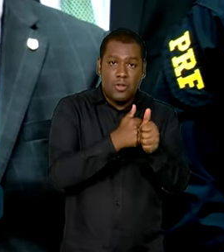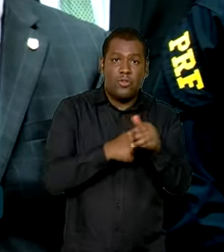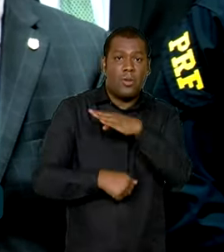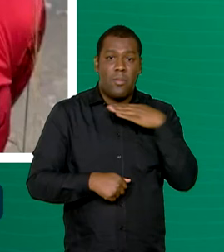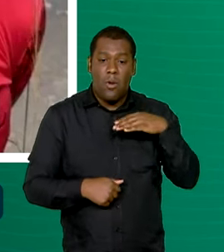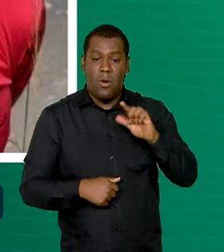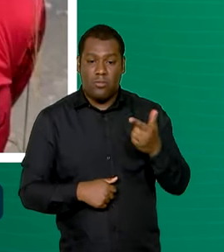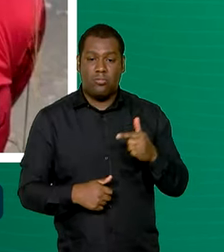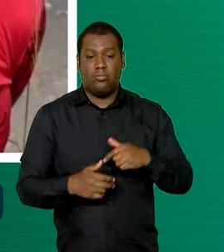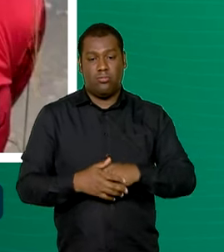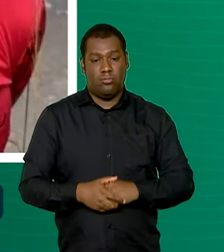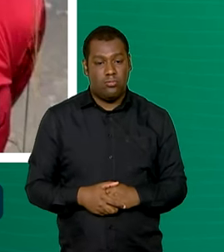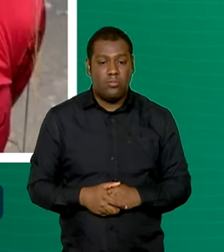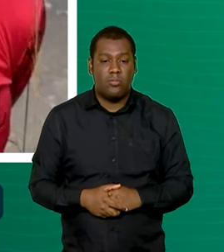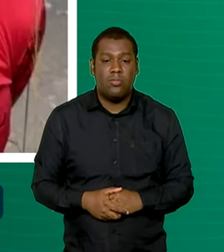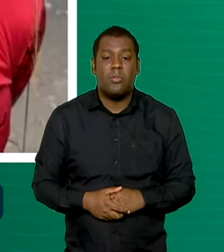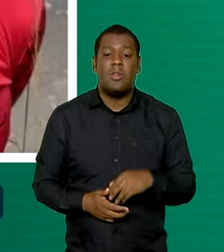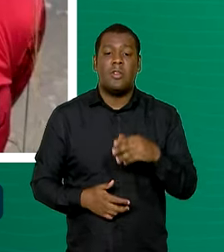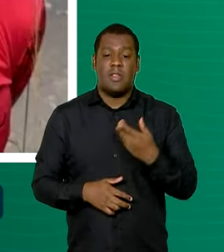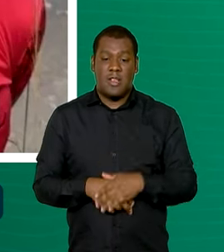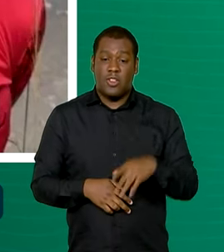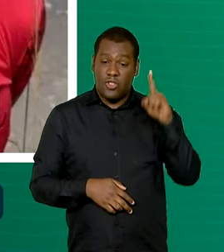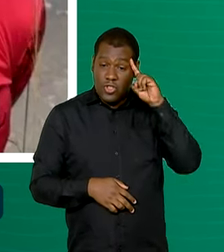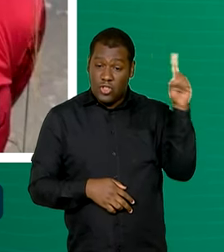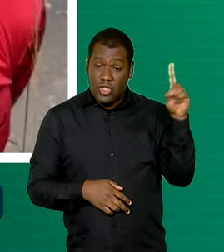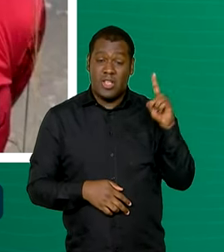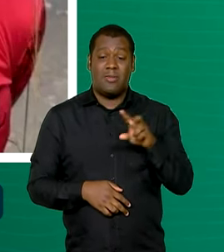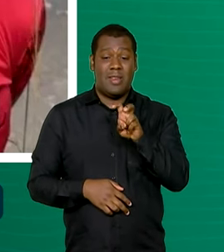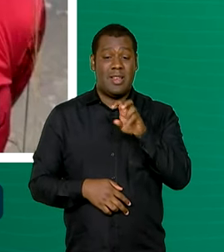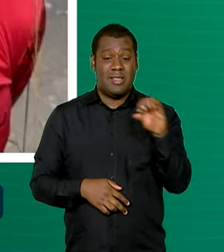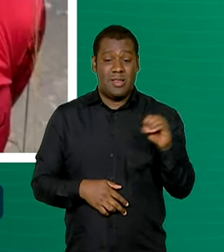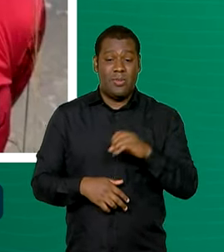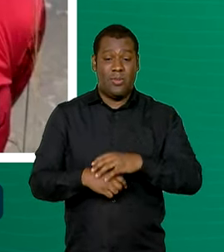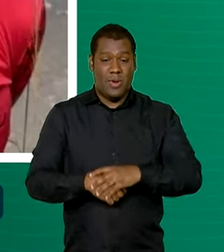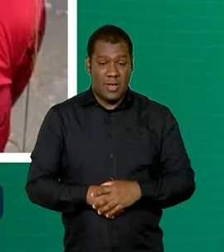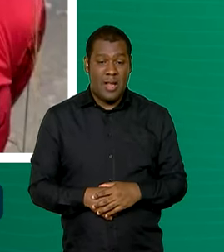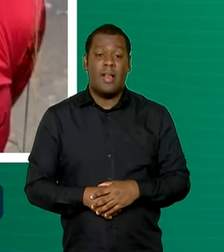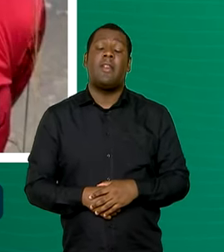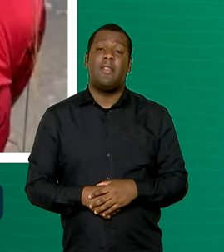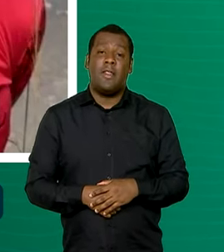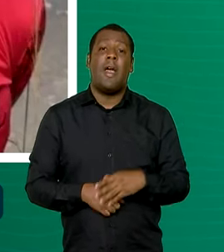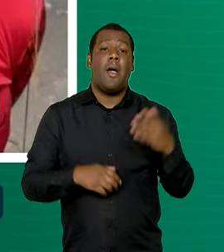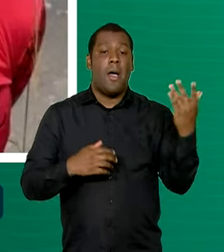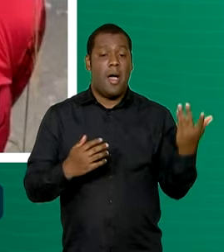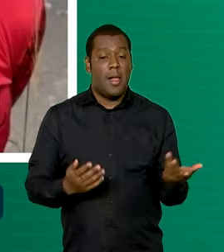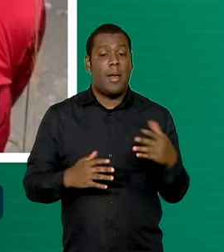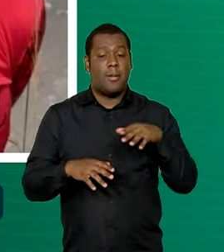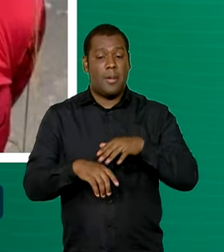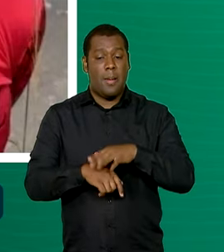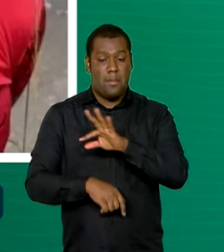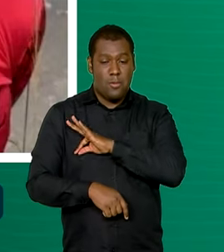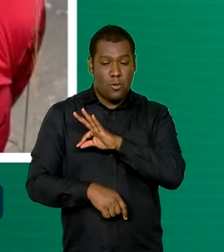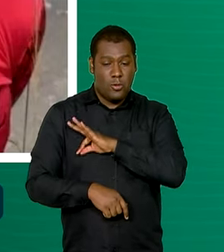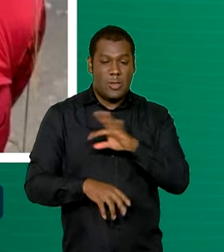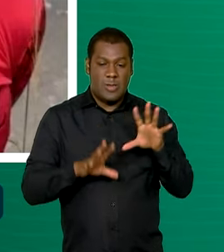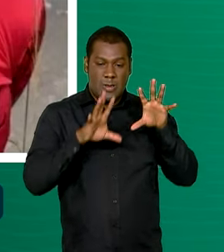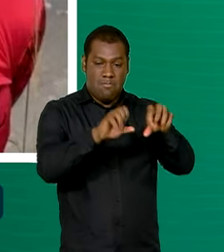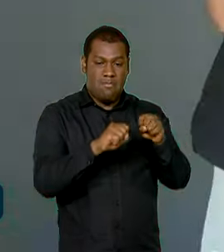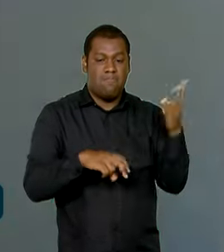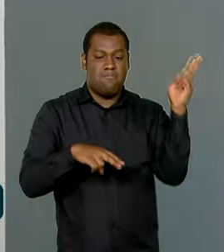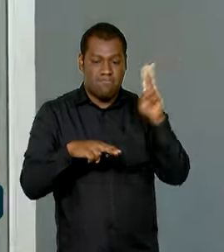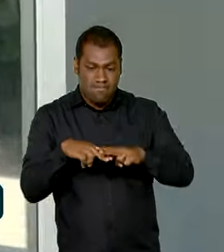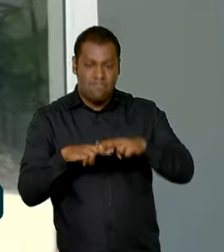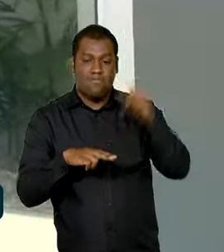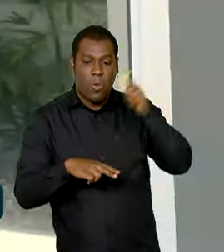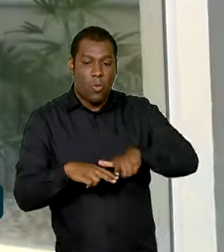inteligência foram 50 dias até Rogério da Silva Mendonça e Deison Cabral Nascimento serem recapturados